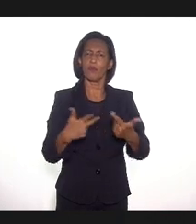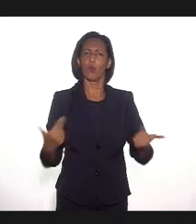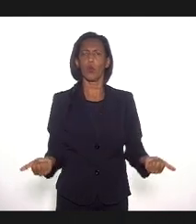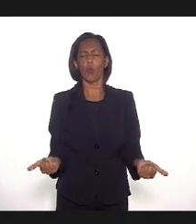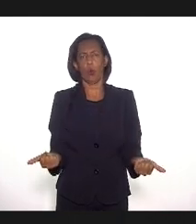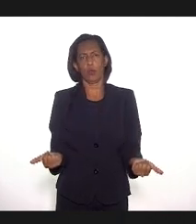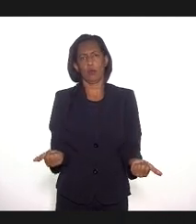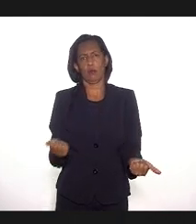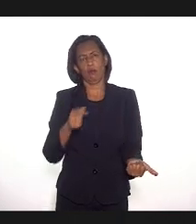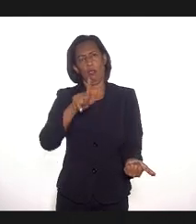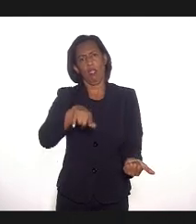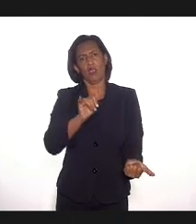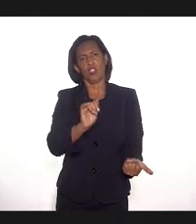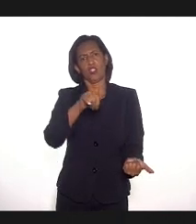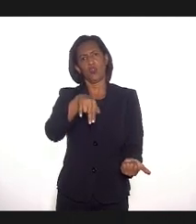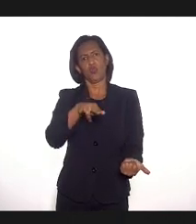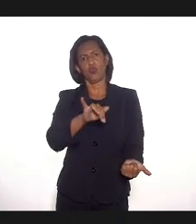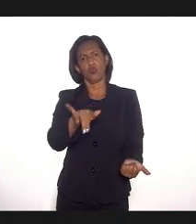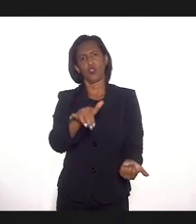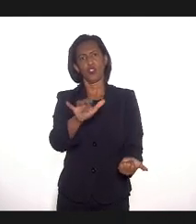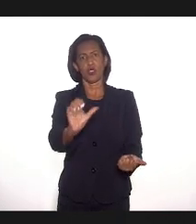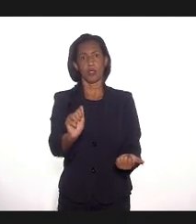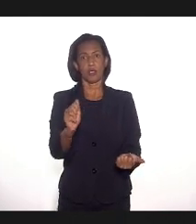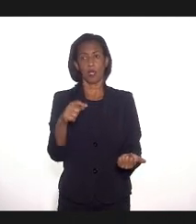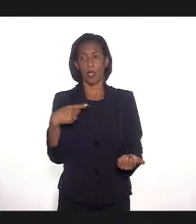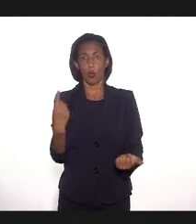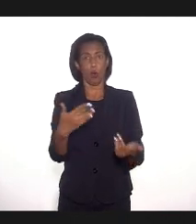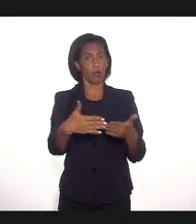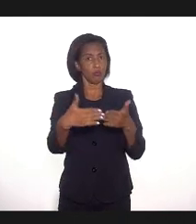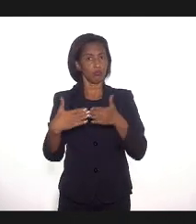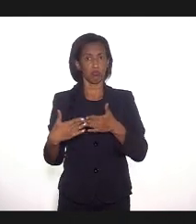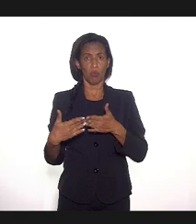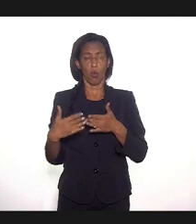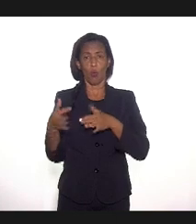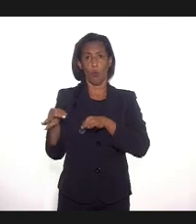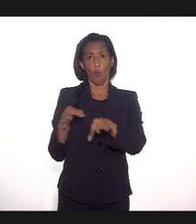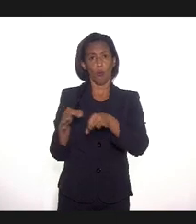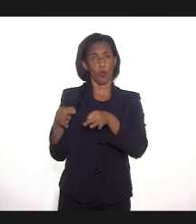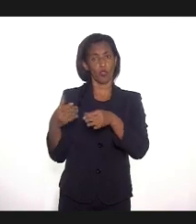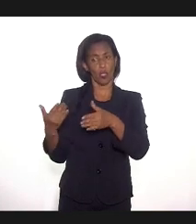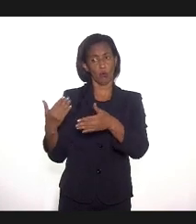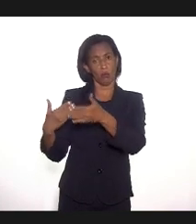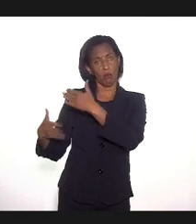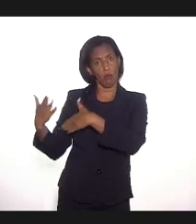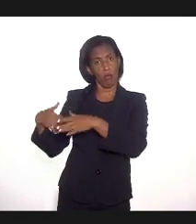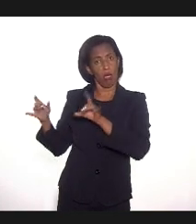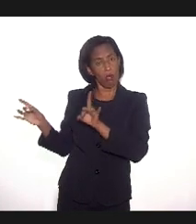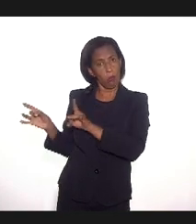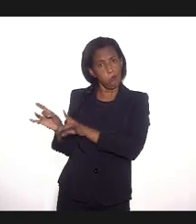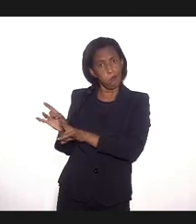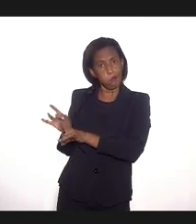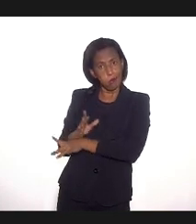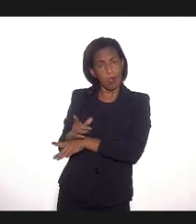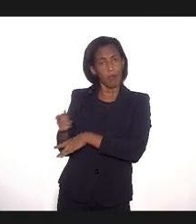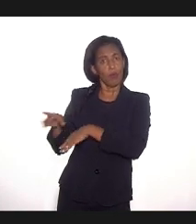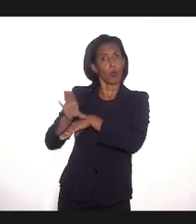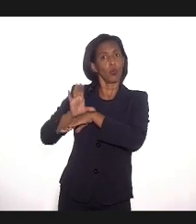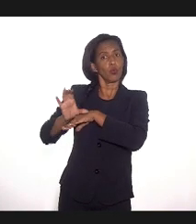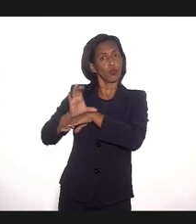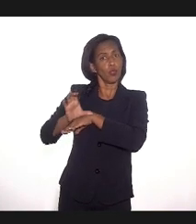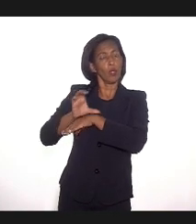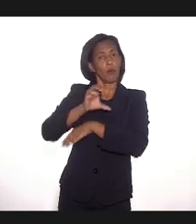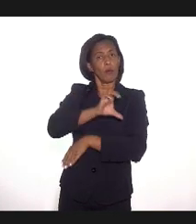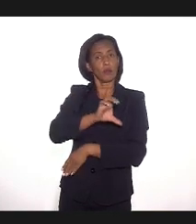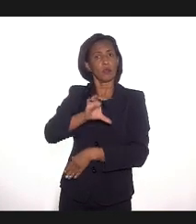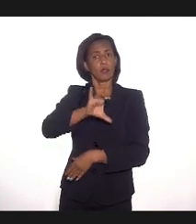uma injustiça nós desconsiderarmos um projeto anterior que foi considerado constitucional pela CCJ.